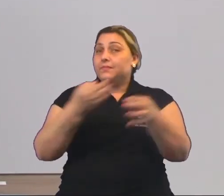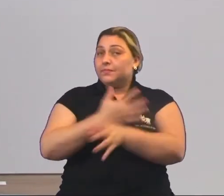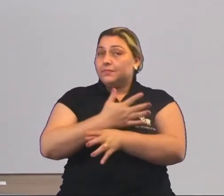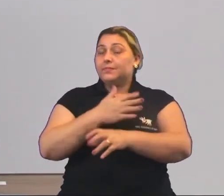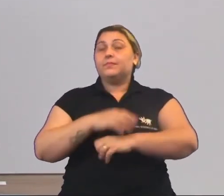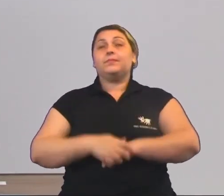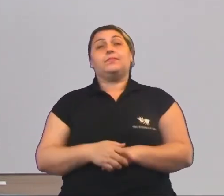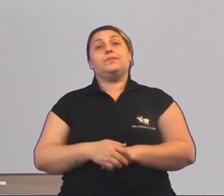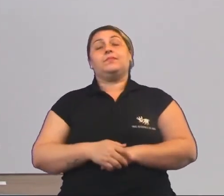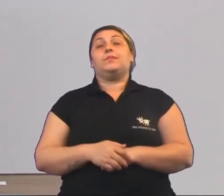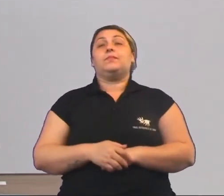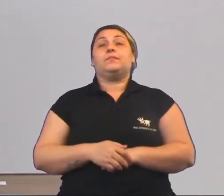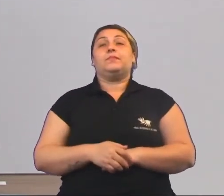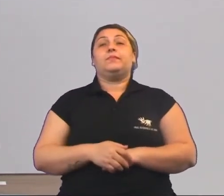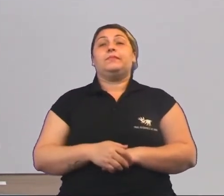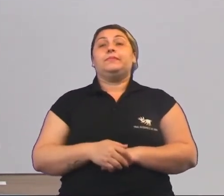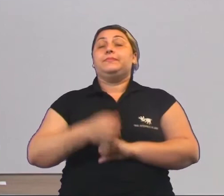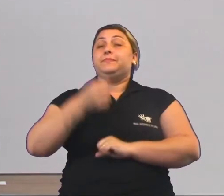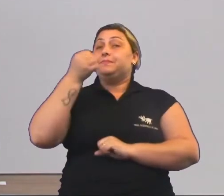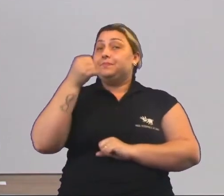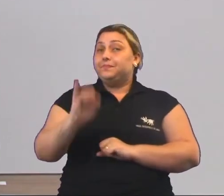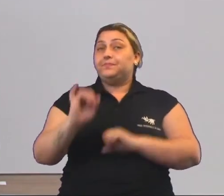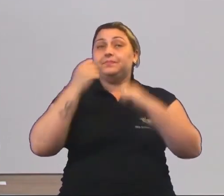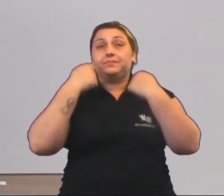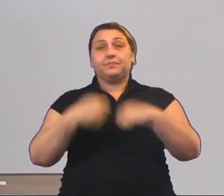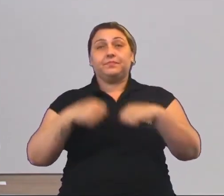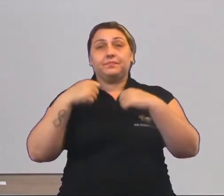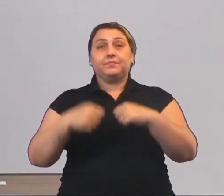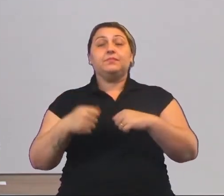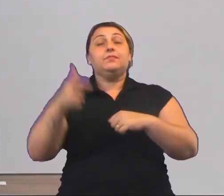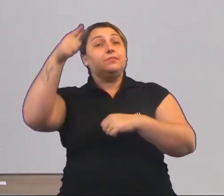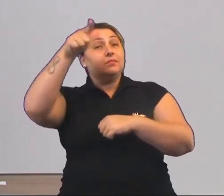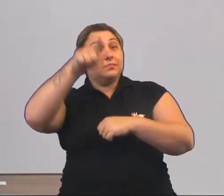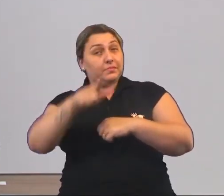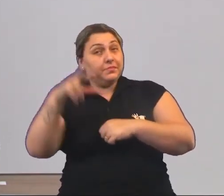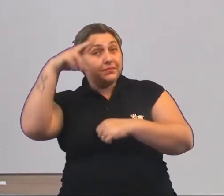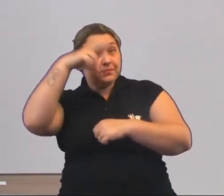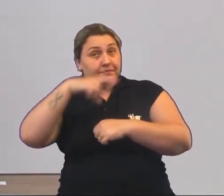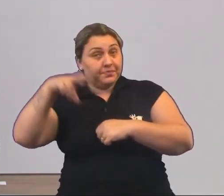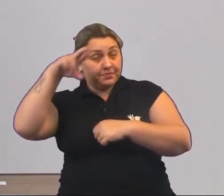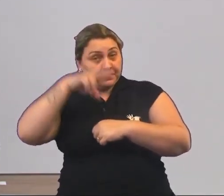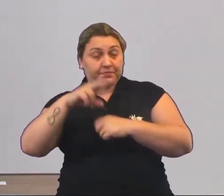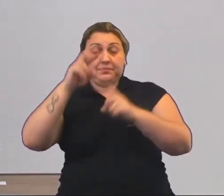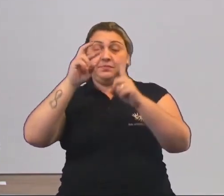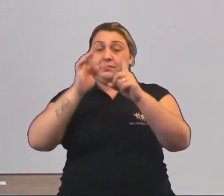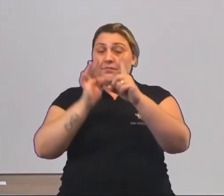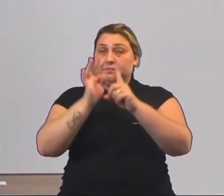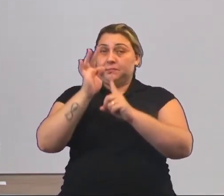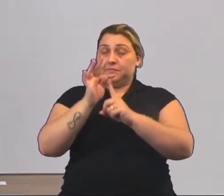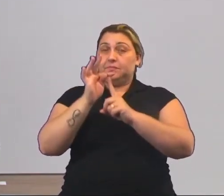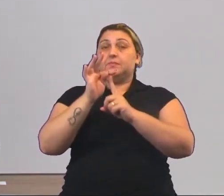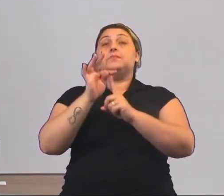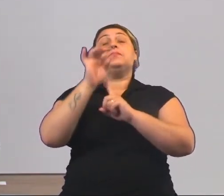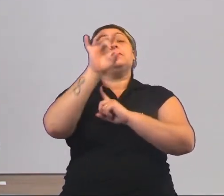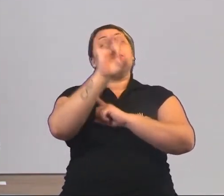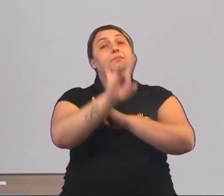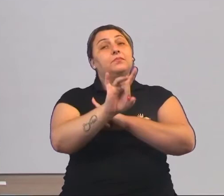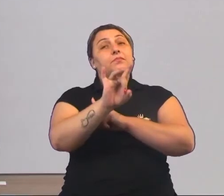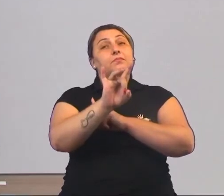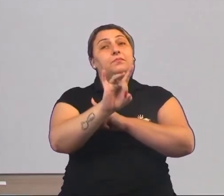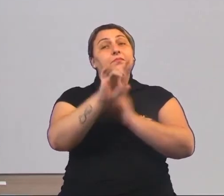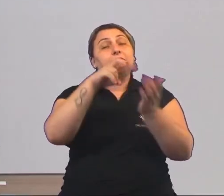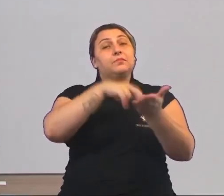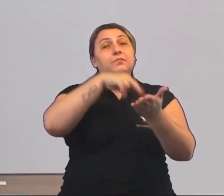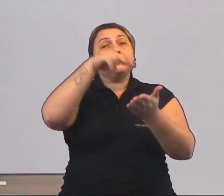Pronto, 8 horas. Se ela precisa verificar novamente 5 horas, a cada 5 horas,